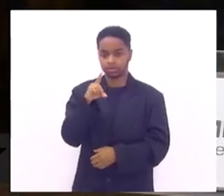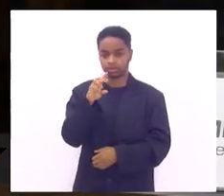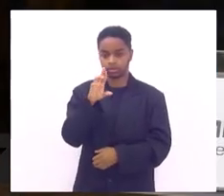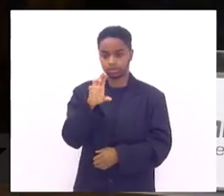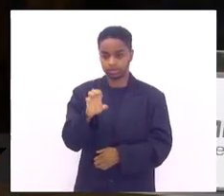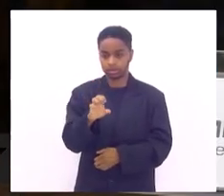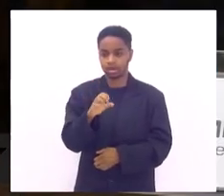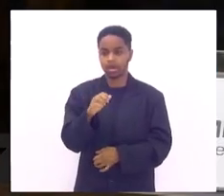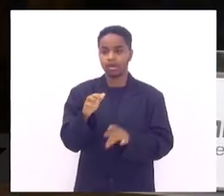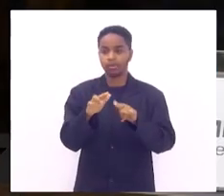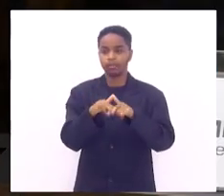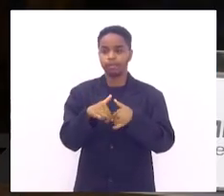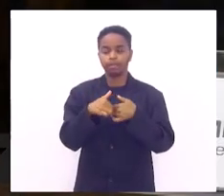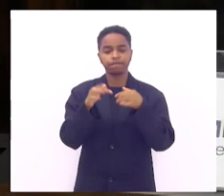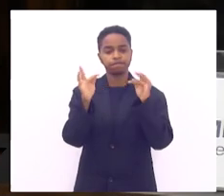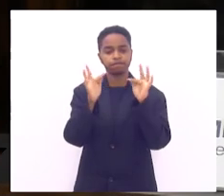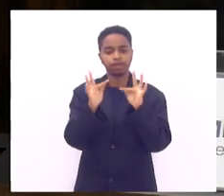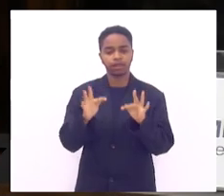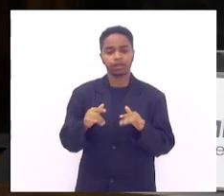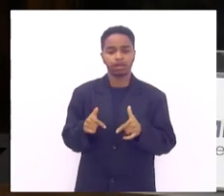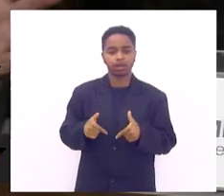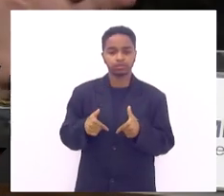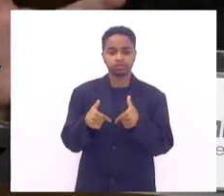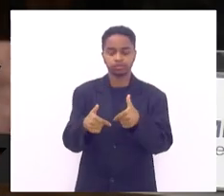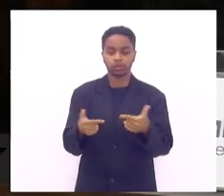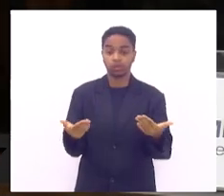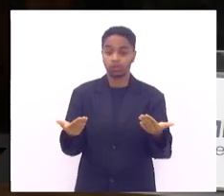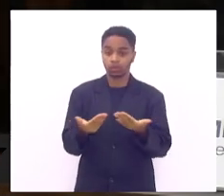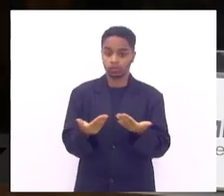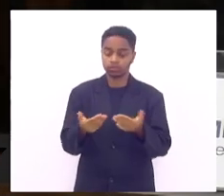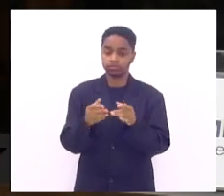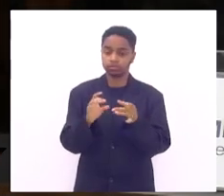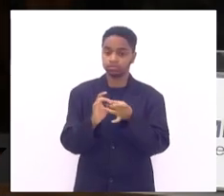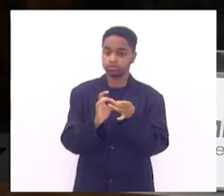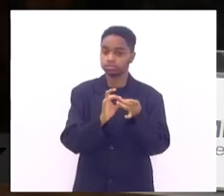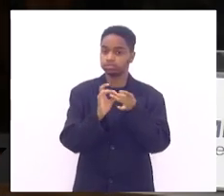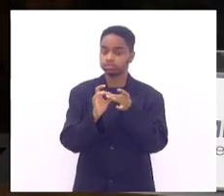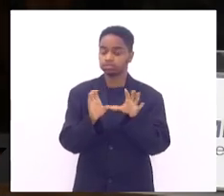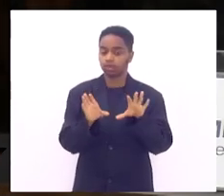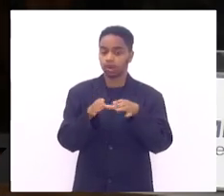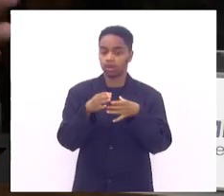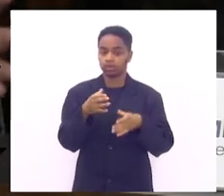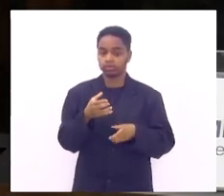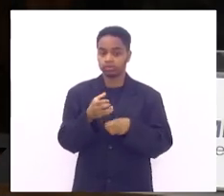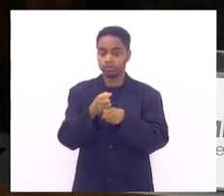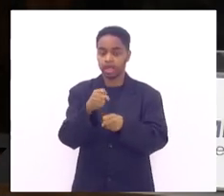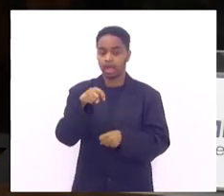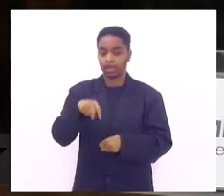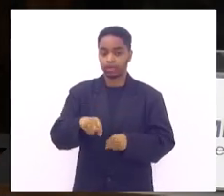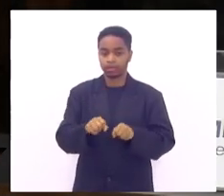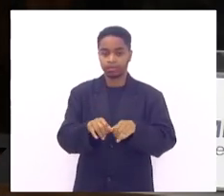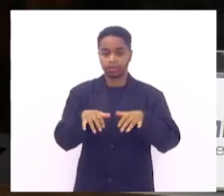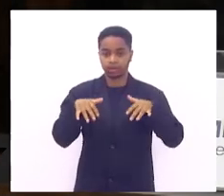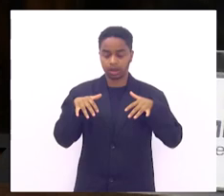sua feliz iniciativa de estar hoje reunindo a classe contábil nesse plenário